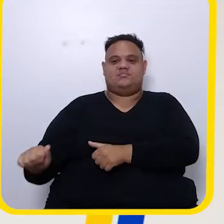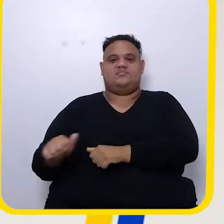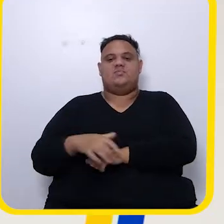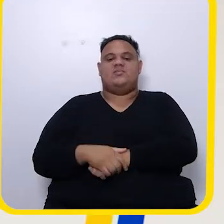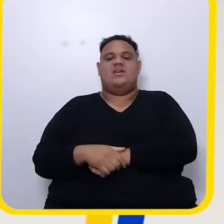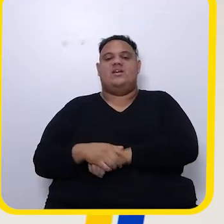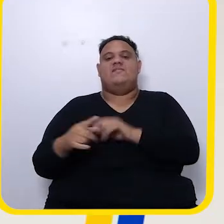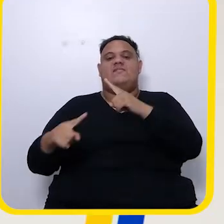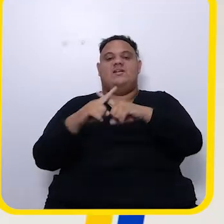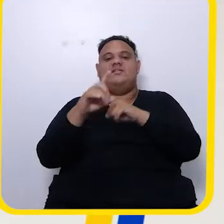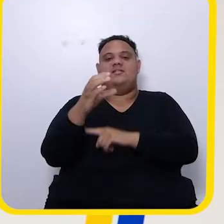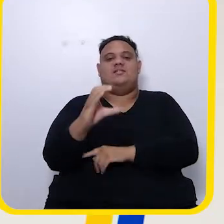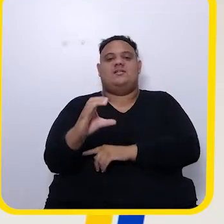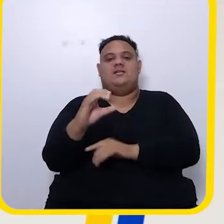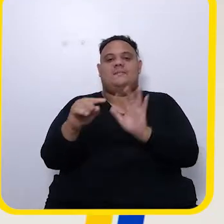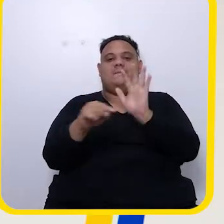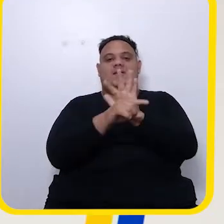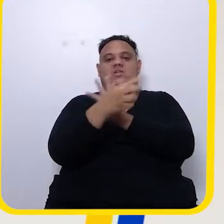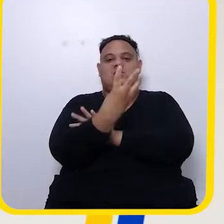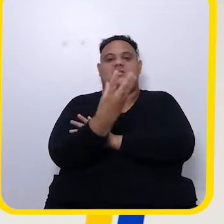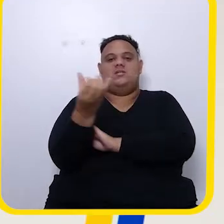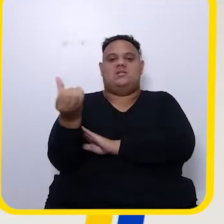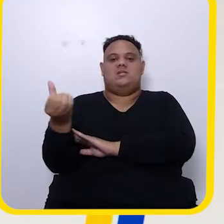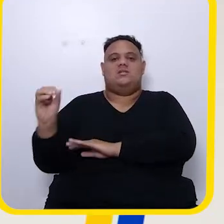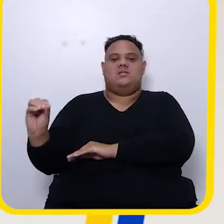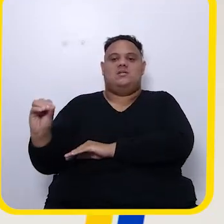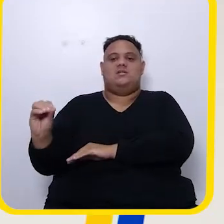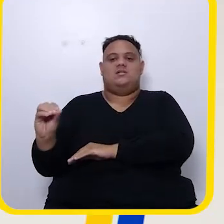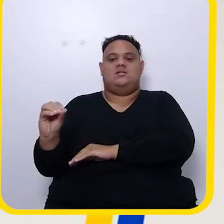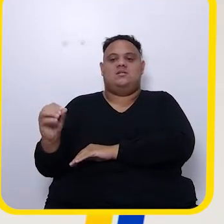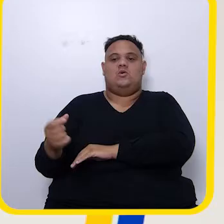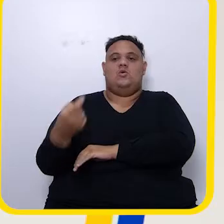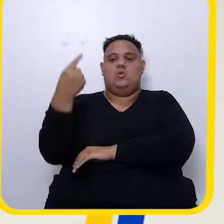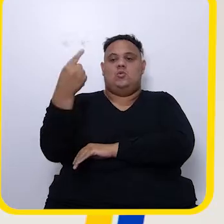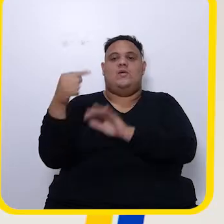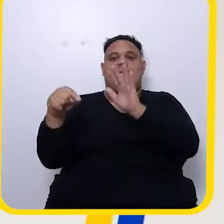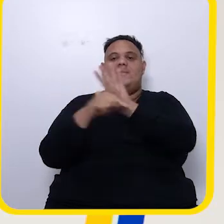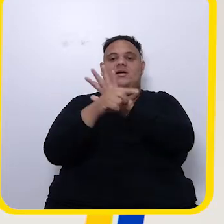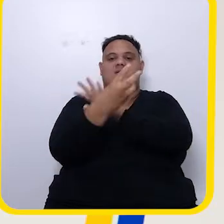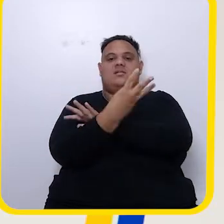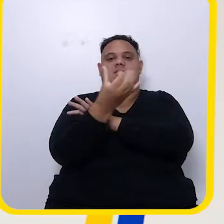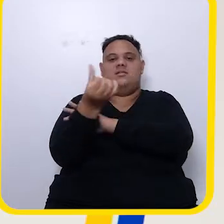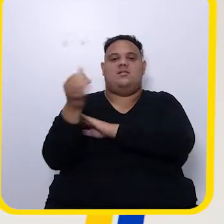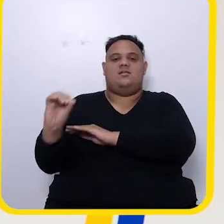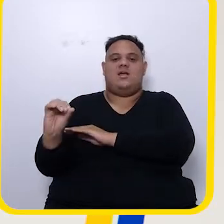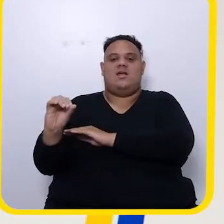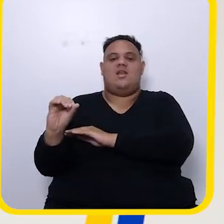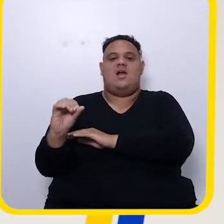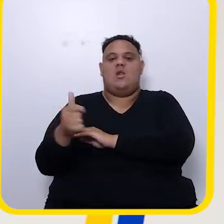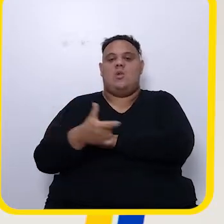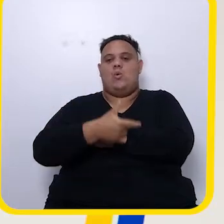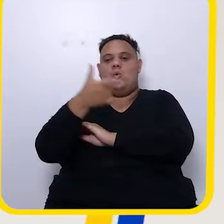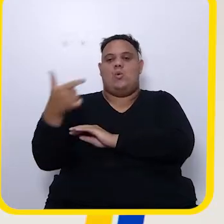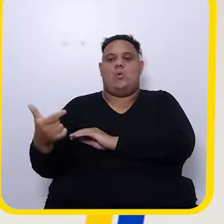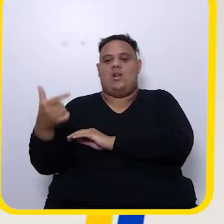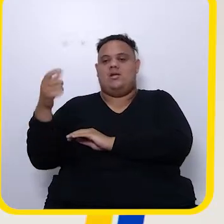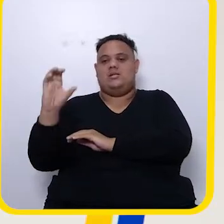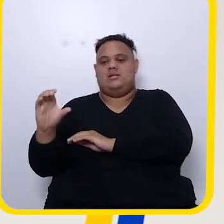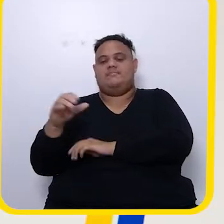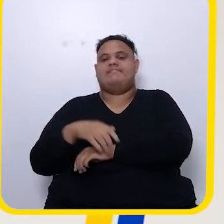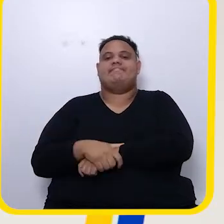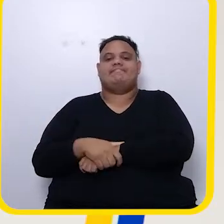C, que é menos 360. Então, coloca o menos 360 ali no lugar do